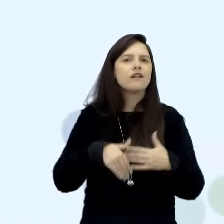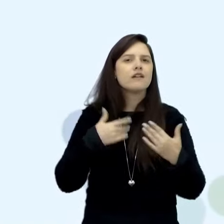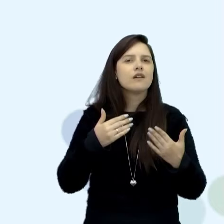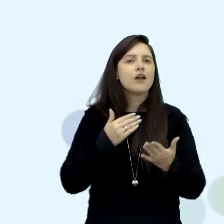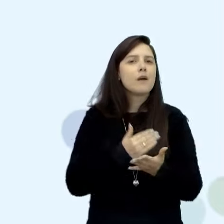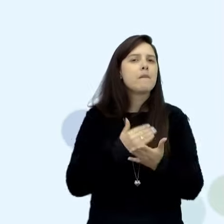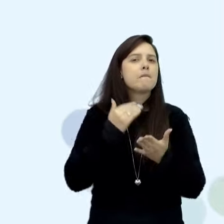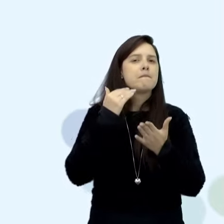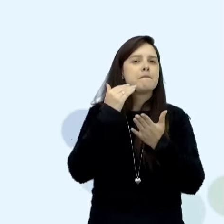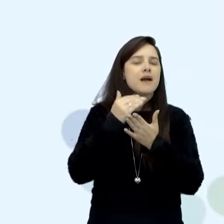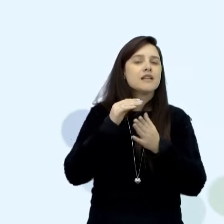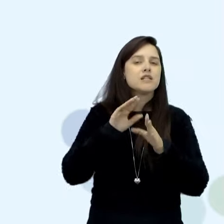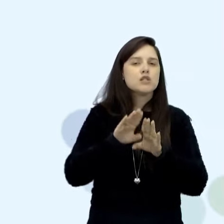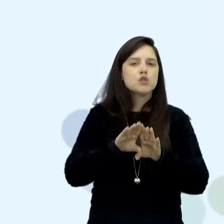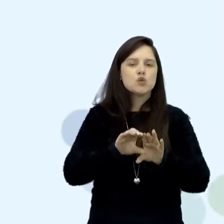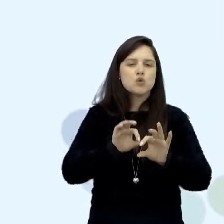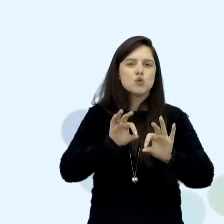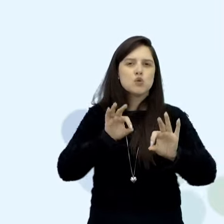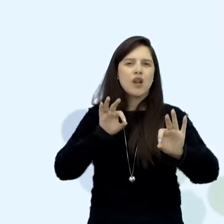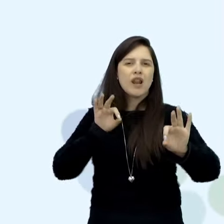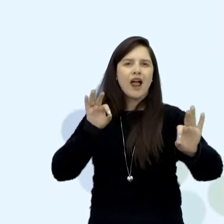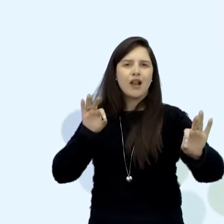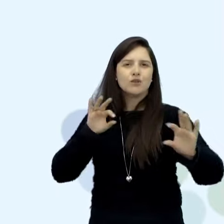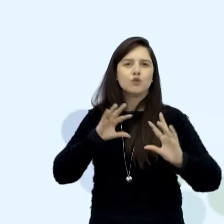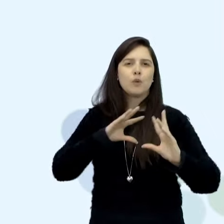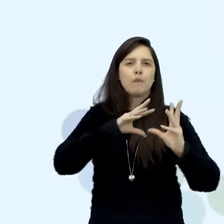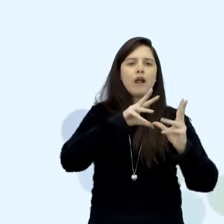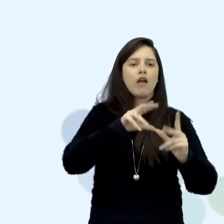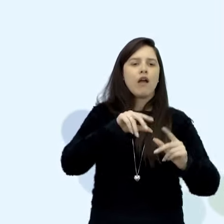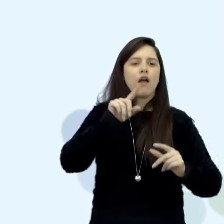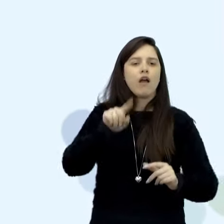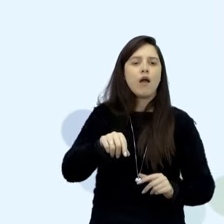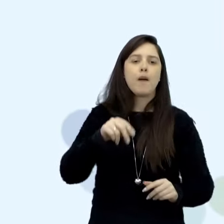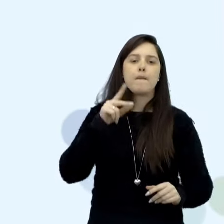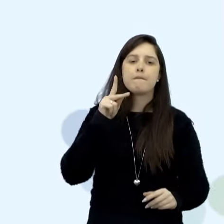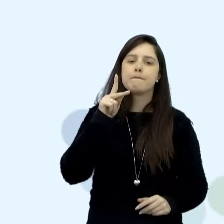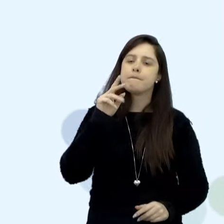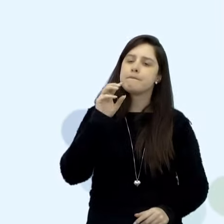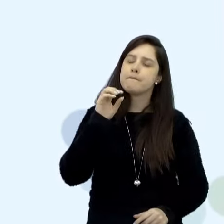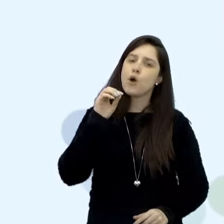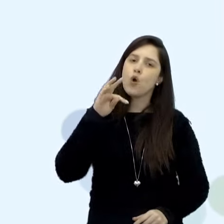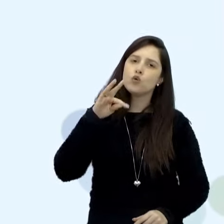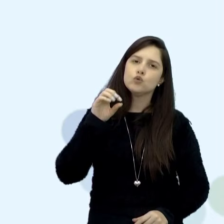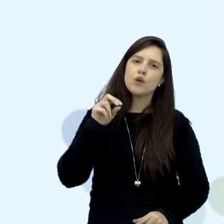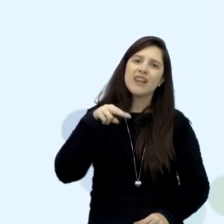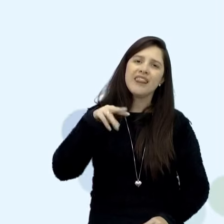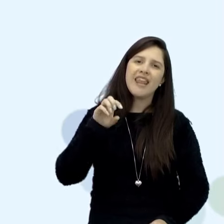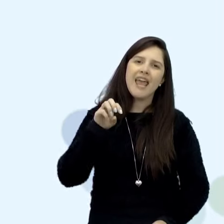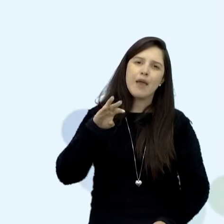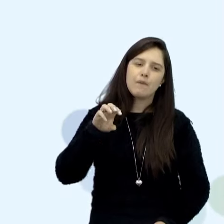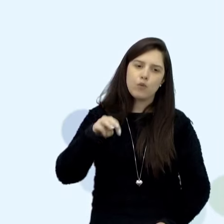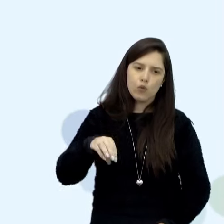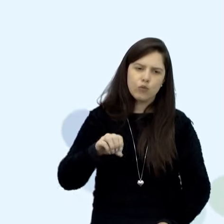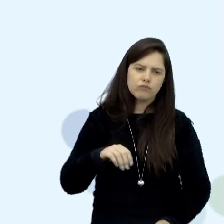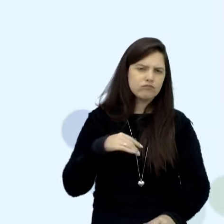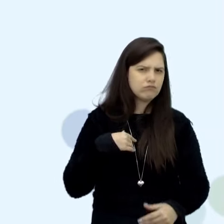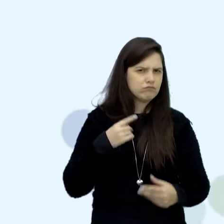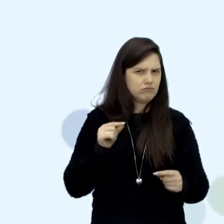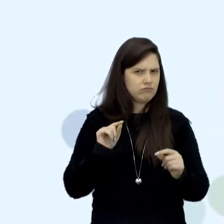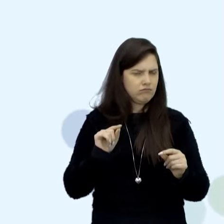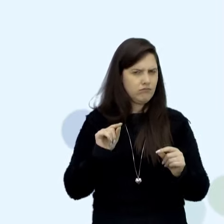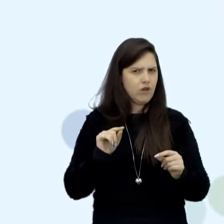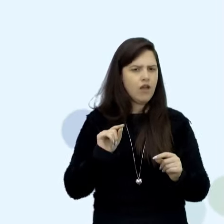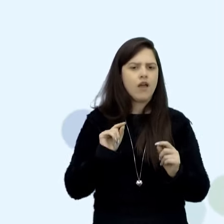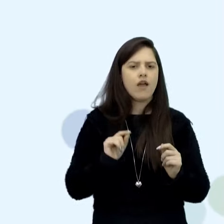mais isolado do planeta Terra. Esse ponto é chamado de Ponto Nemo. Bem, vamos olhar aqui. O